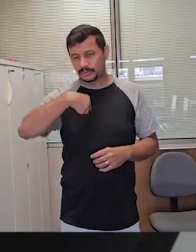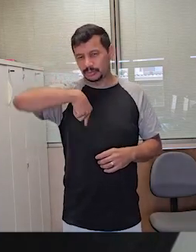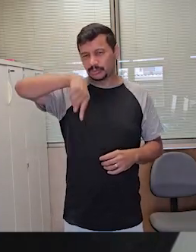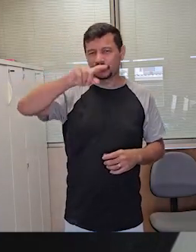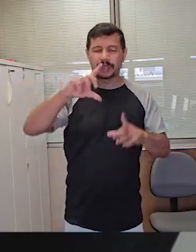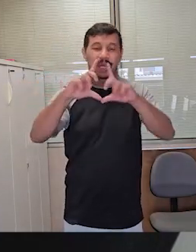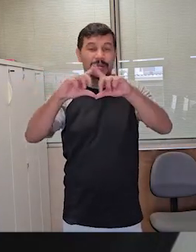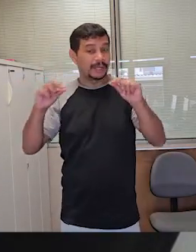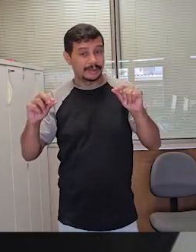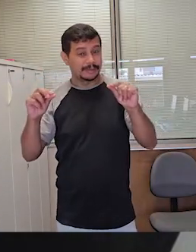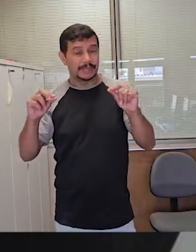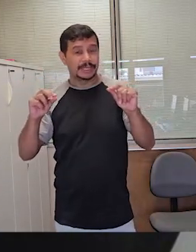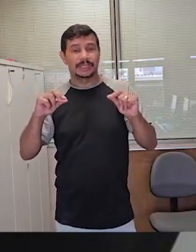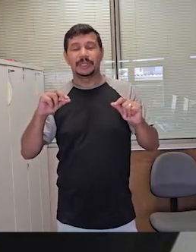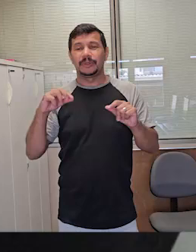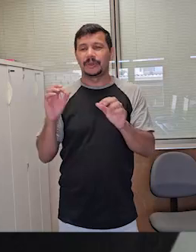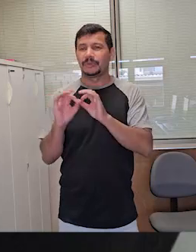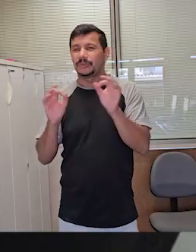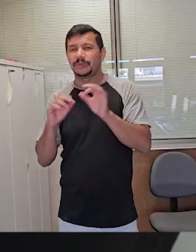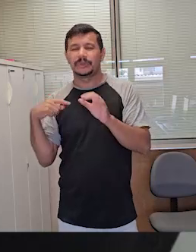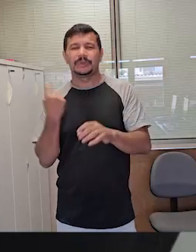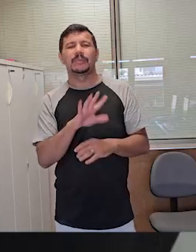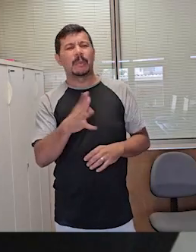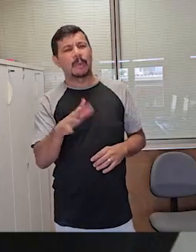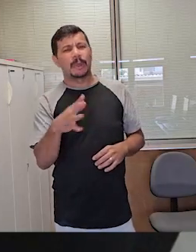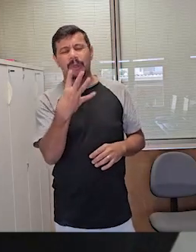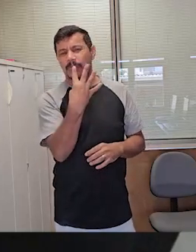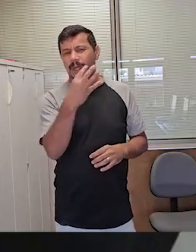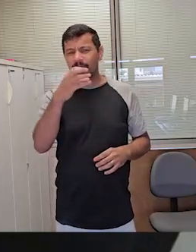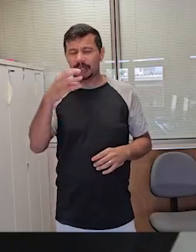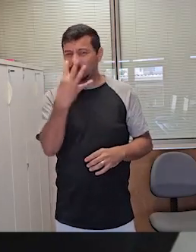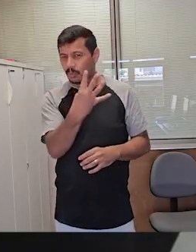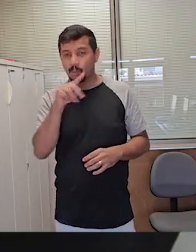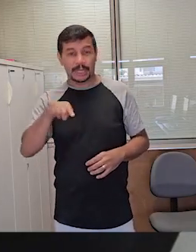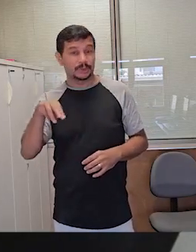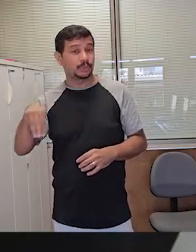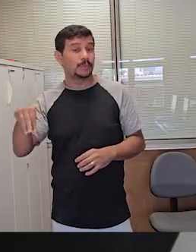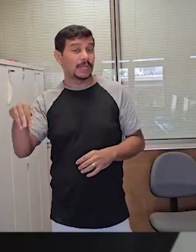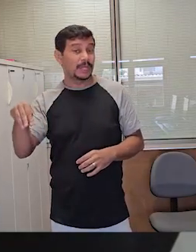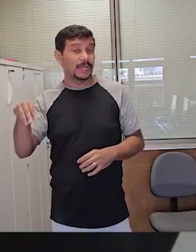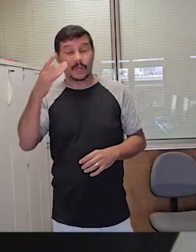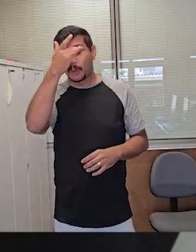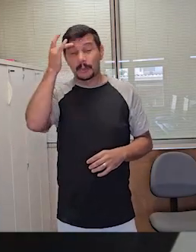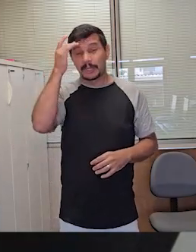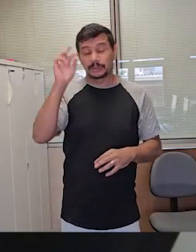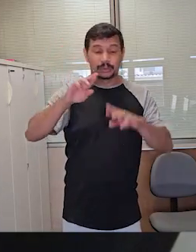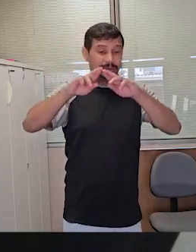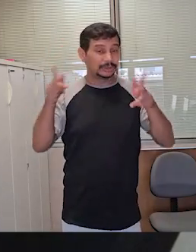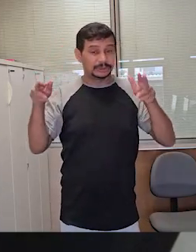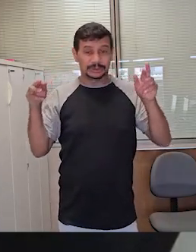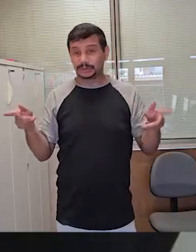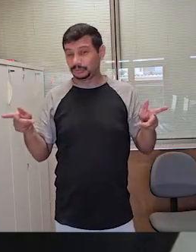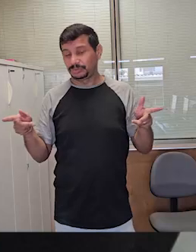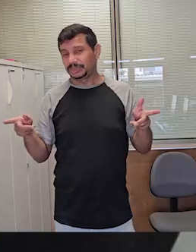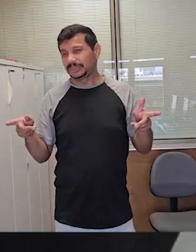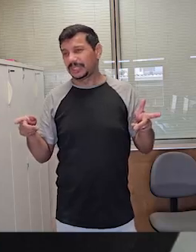nós vamos estar mais ou menos aí uns 4.000 delegados lá participando, né? Então são 4.000 cabeças diferentes, não é